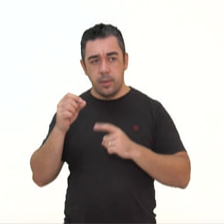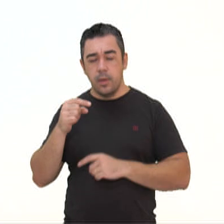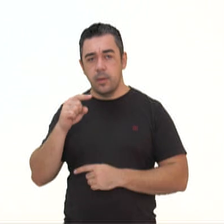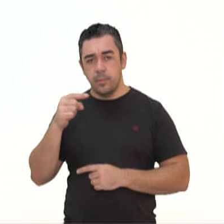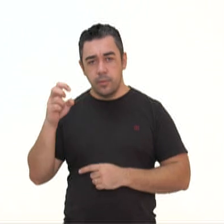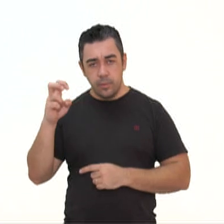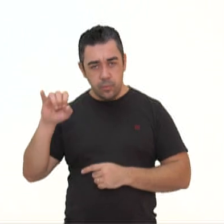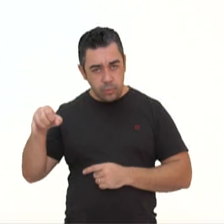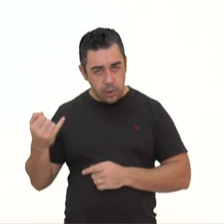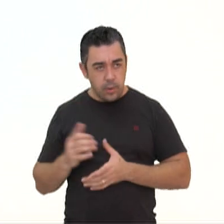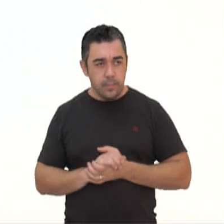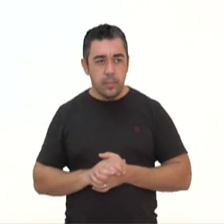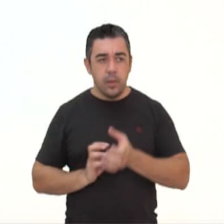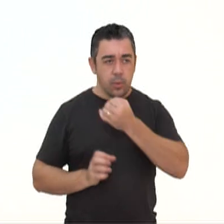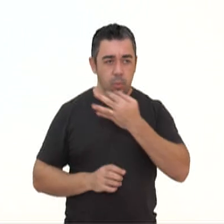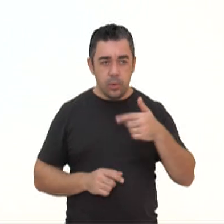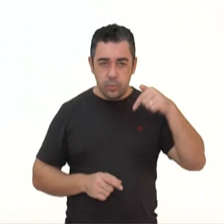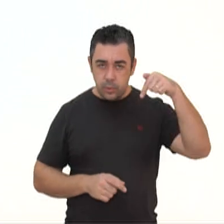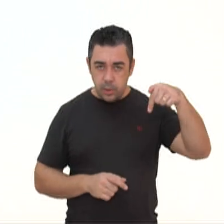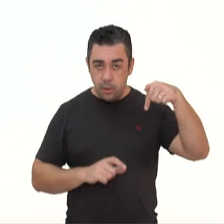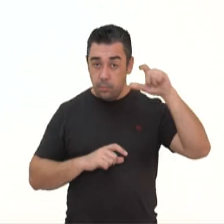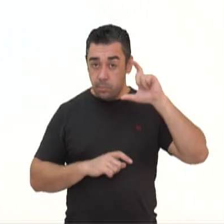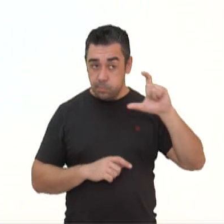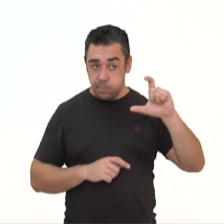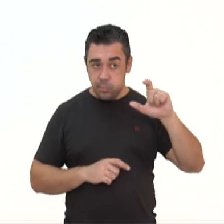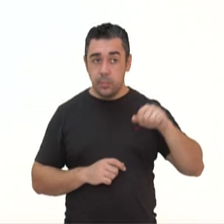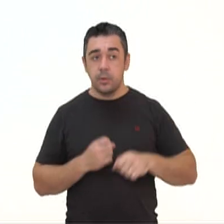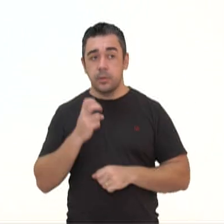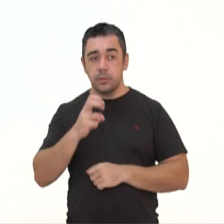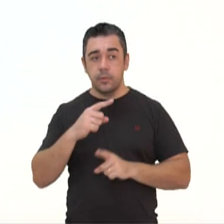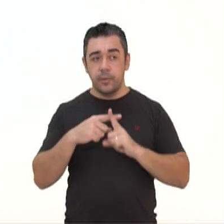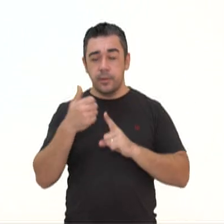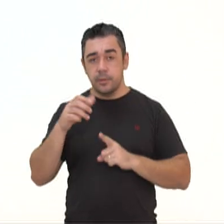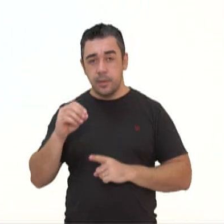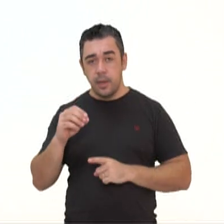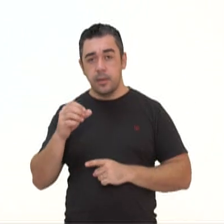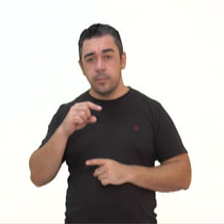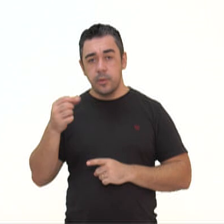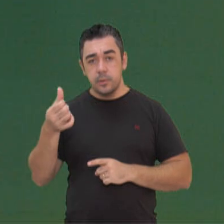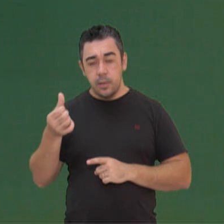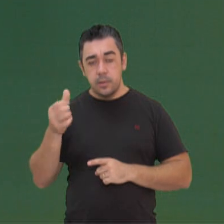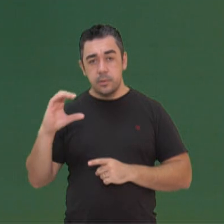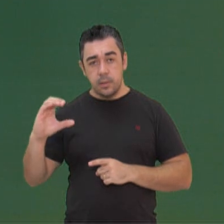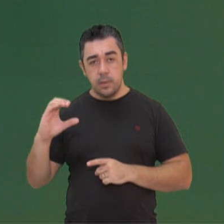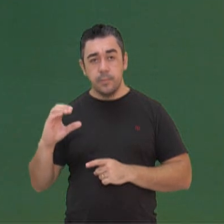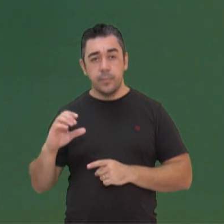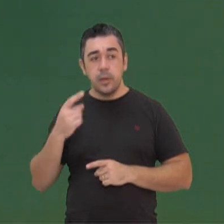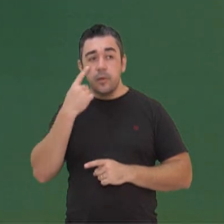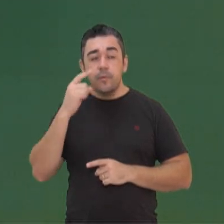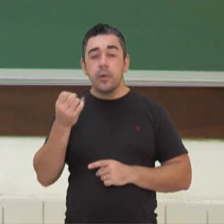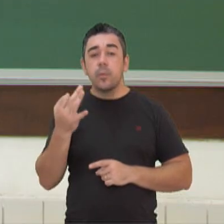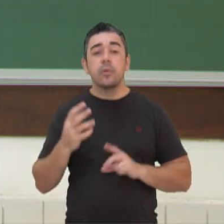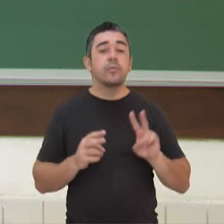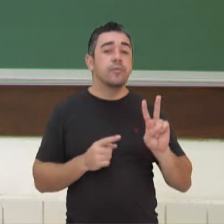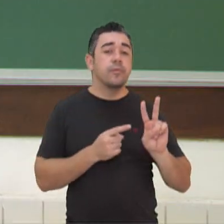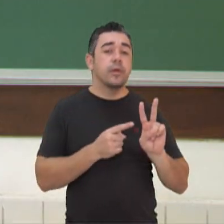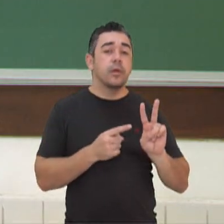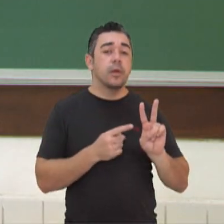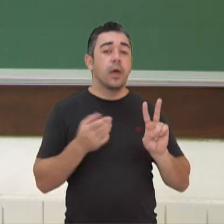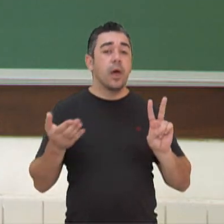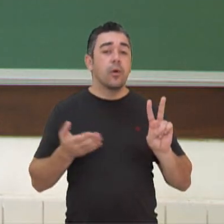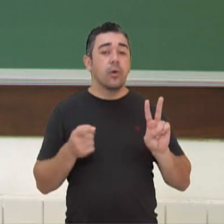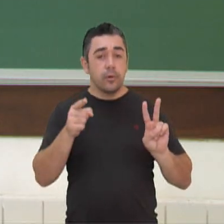bonitinho, carga, coloca aqui bonitinho, e potencial elétrico é a pergunta, tá certo? Então, procura